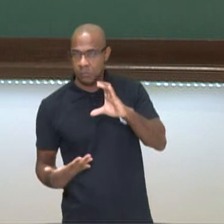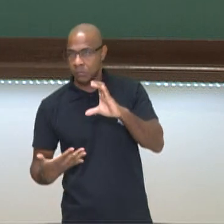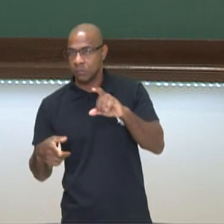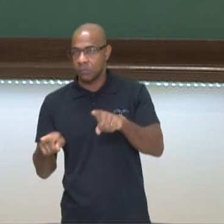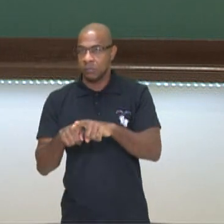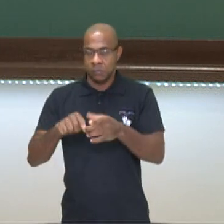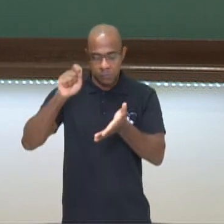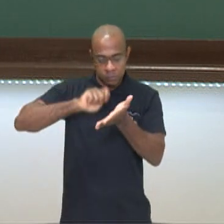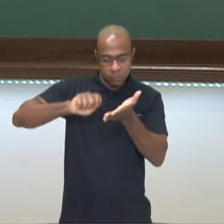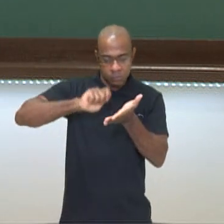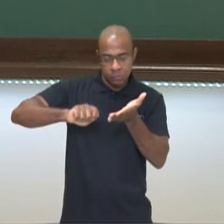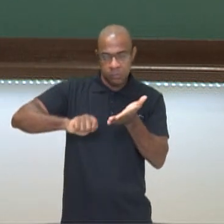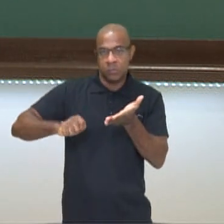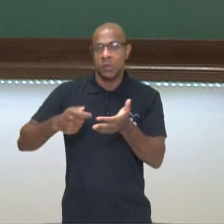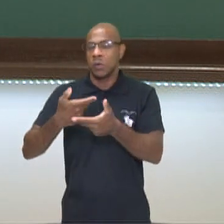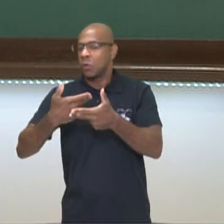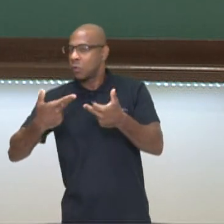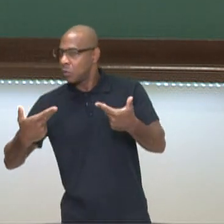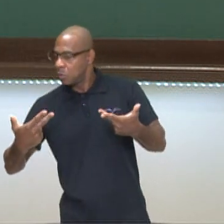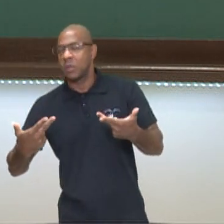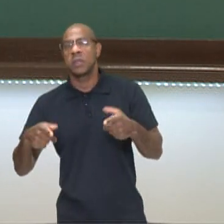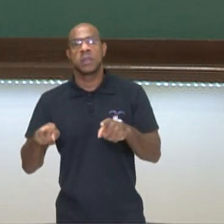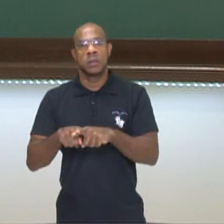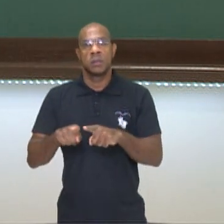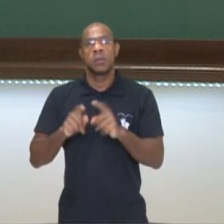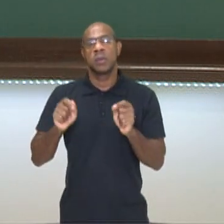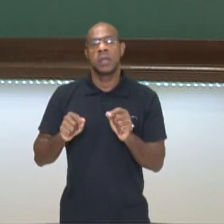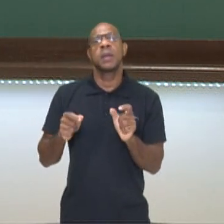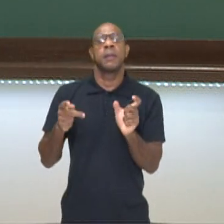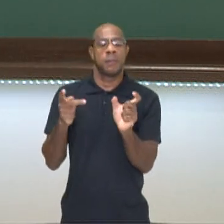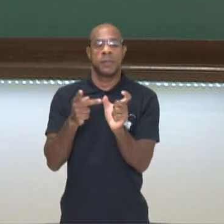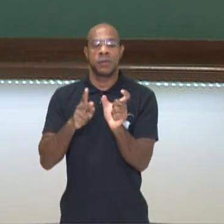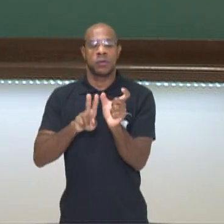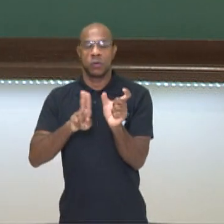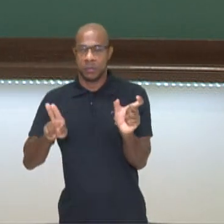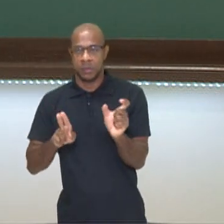características, descrever algo, eu tenho um predicado nominal.